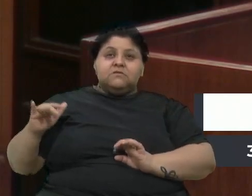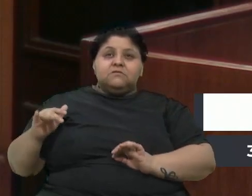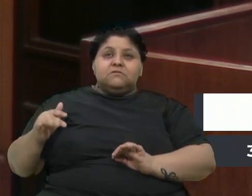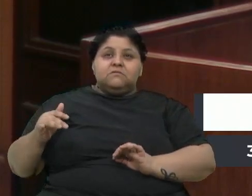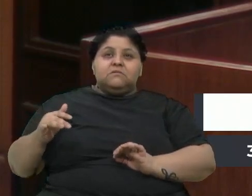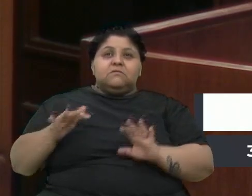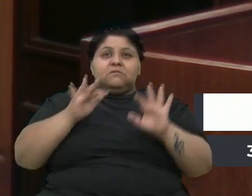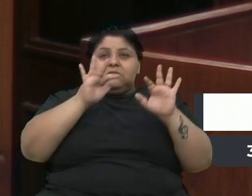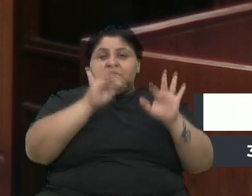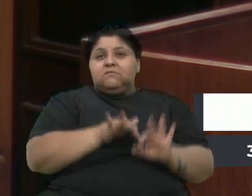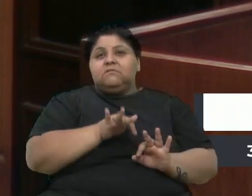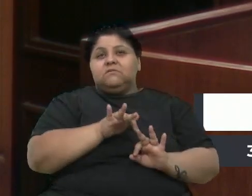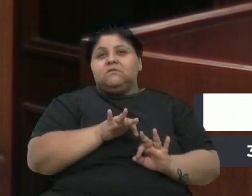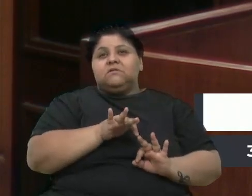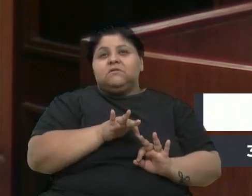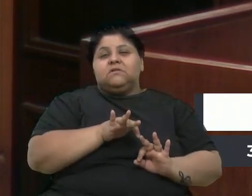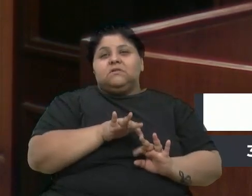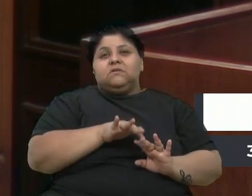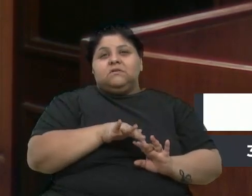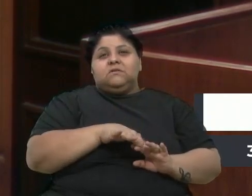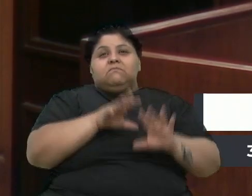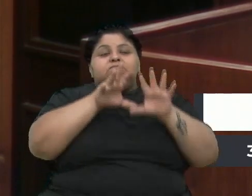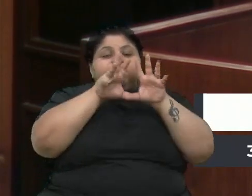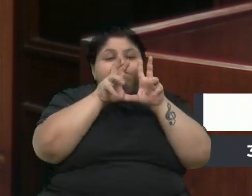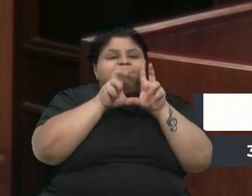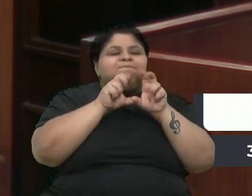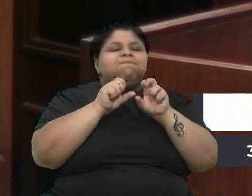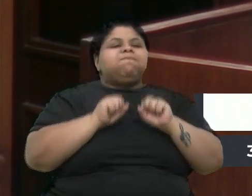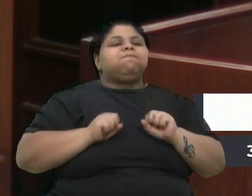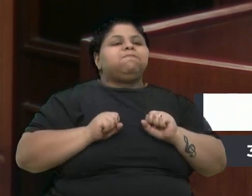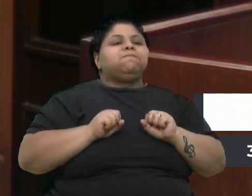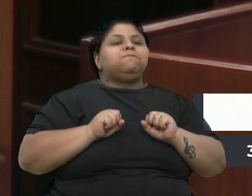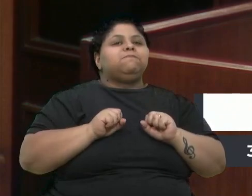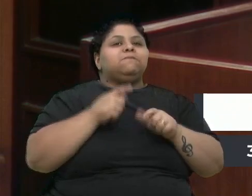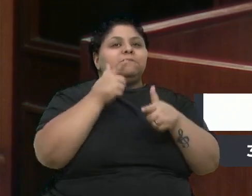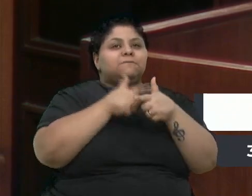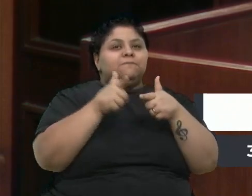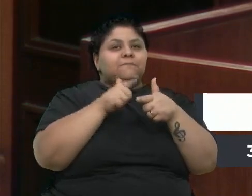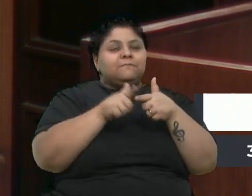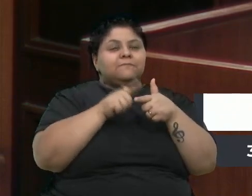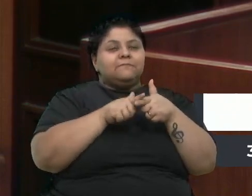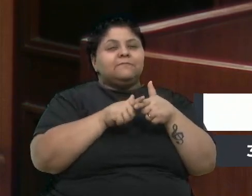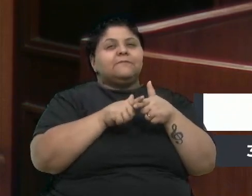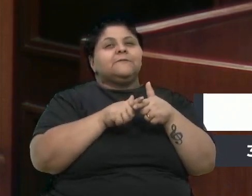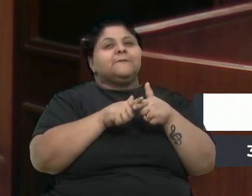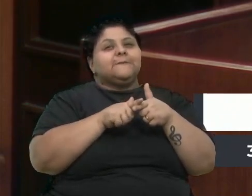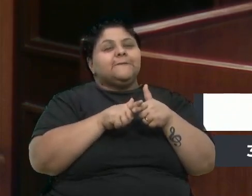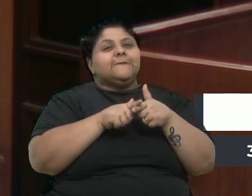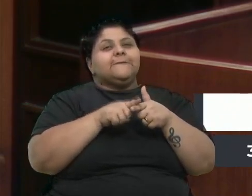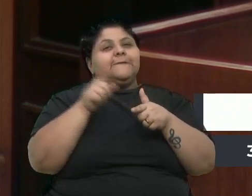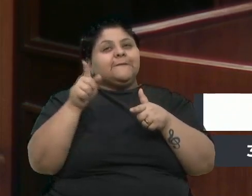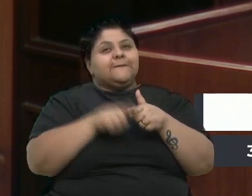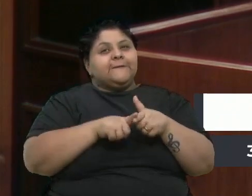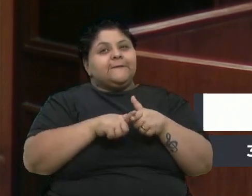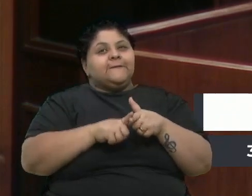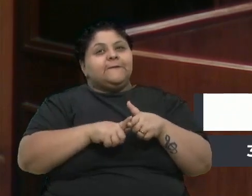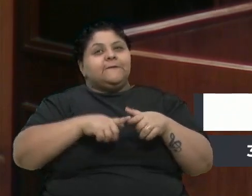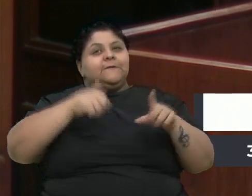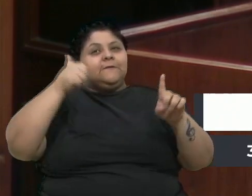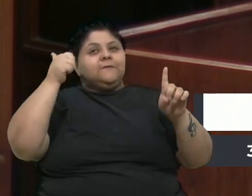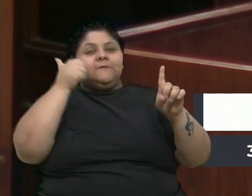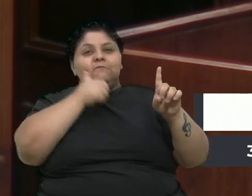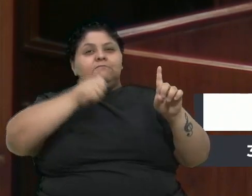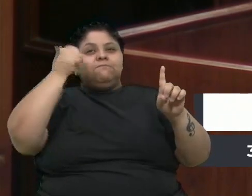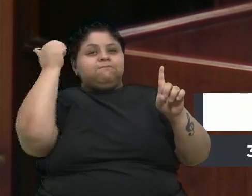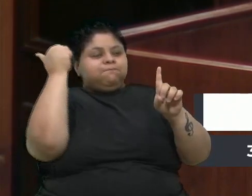acabam sendo testemunhas, né, dessa situação tão trágica que é um feminicídio. Então, é claro que precisa